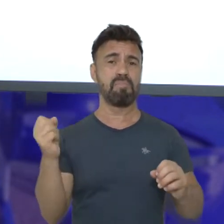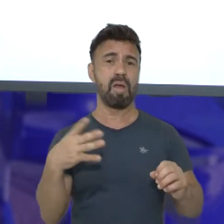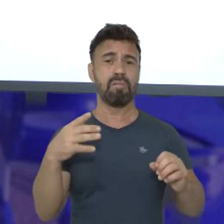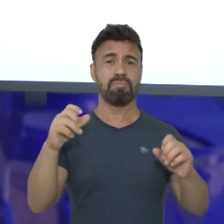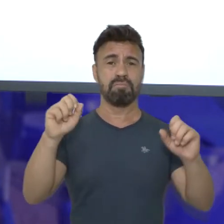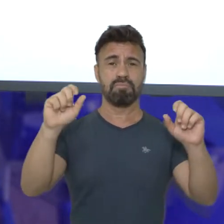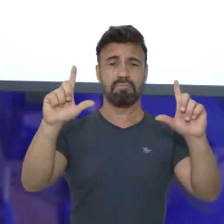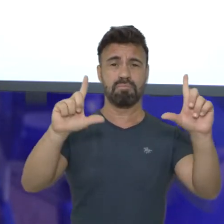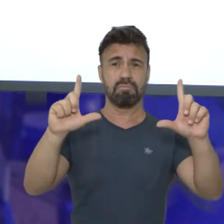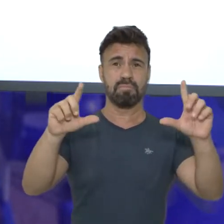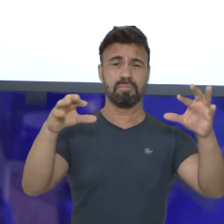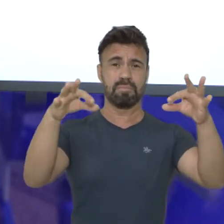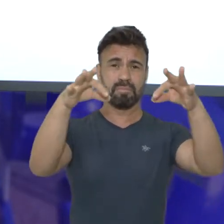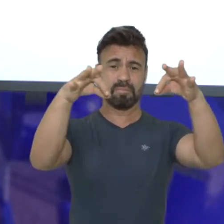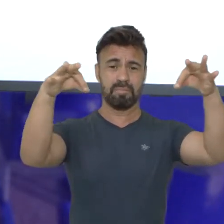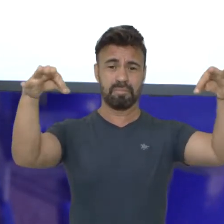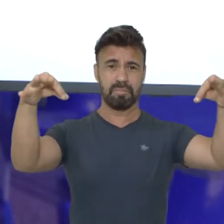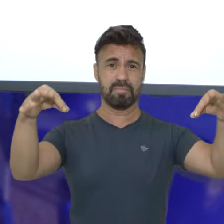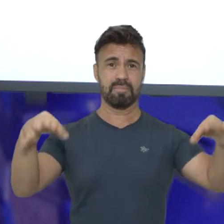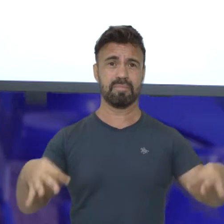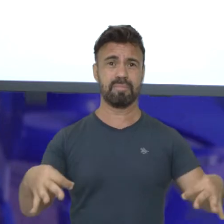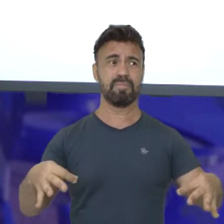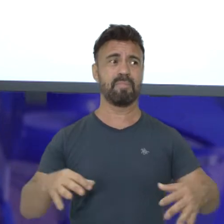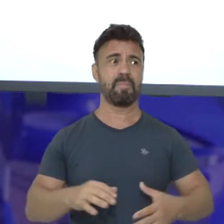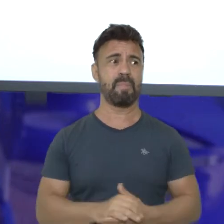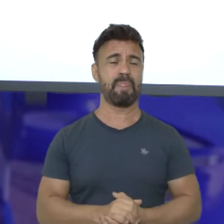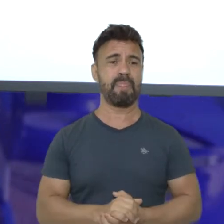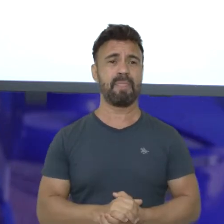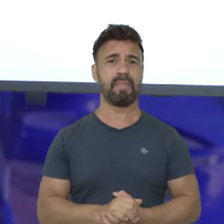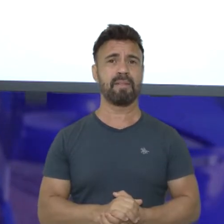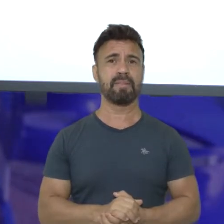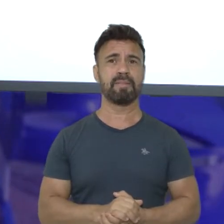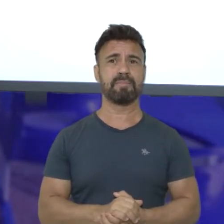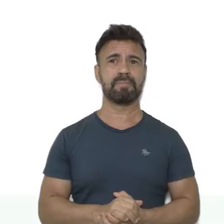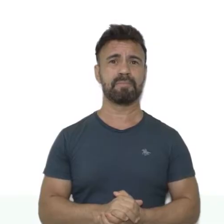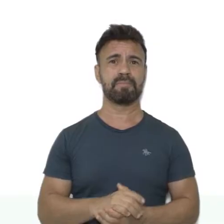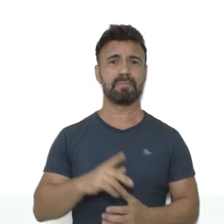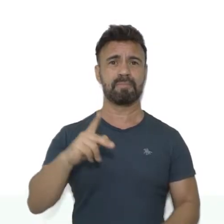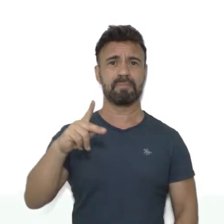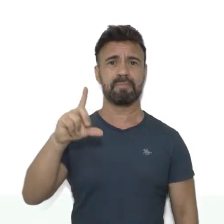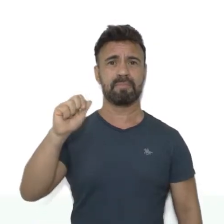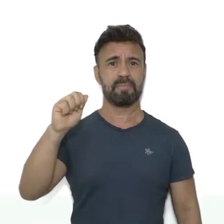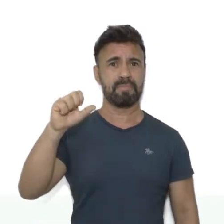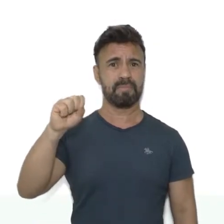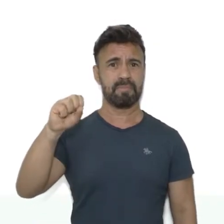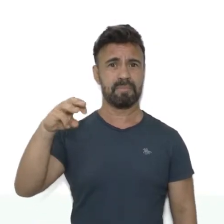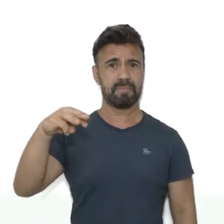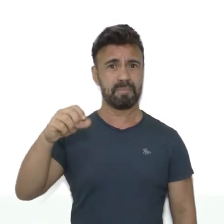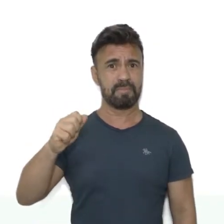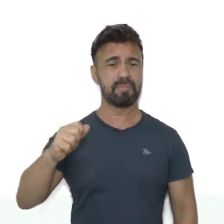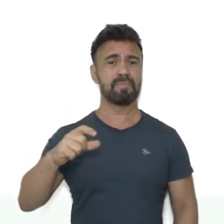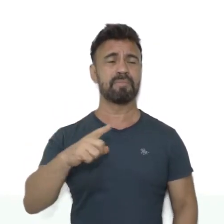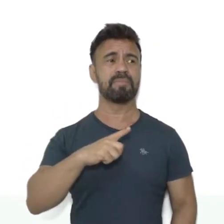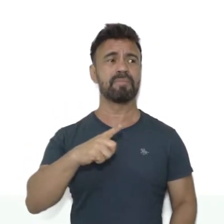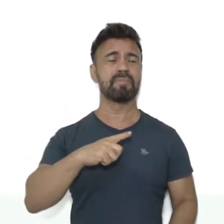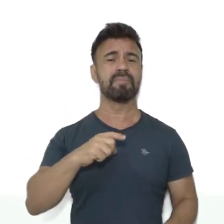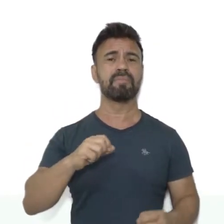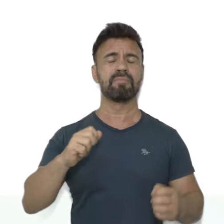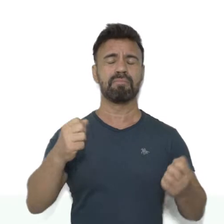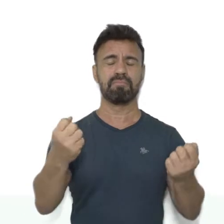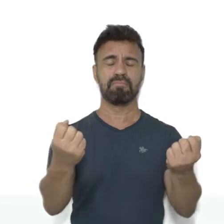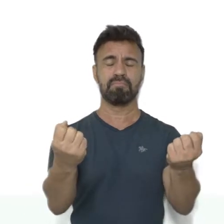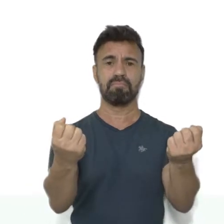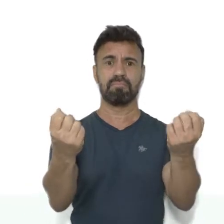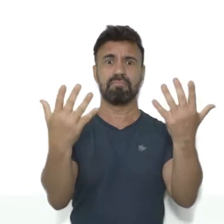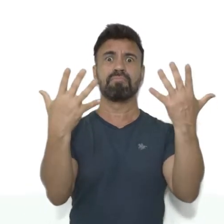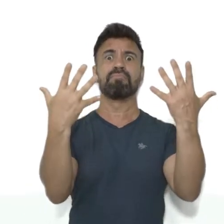avançado, mais tecnológico, né, digamos assim, que é a TV de plasma. A TV de plasma ela possui uma